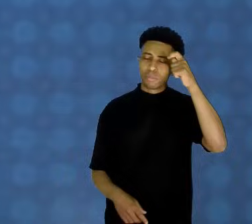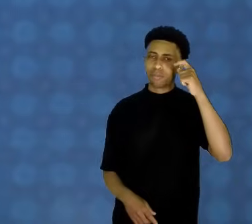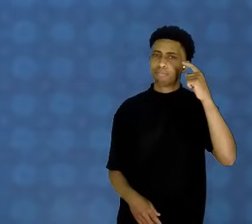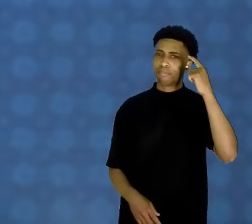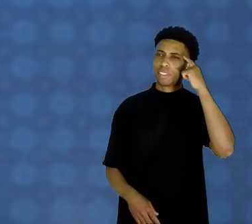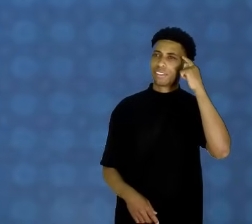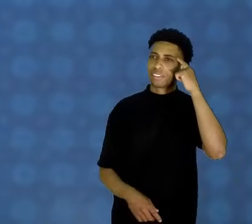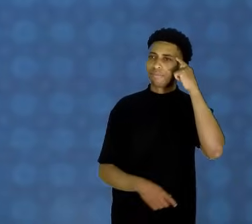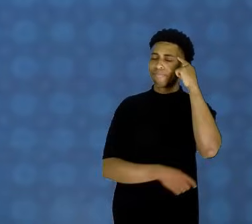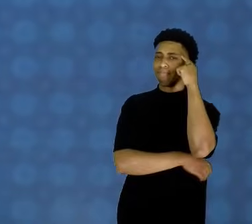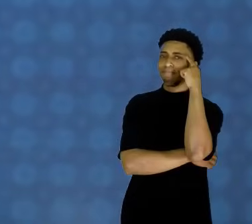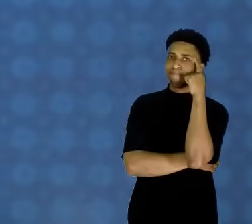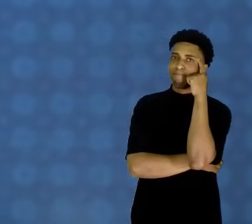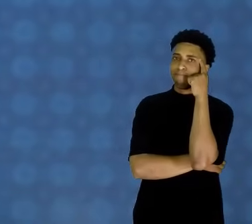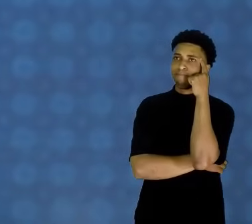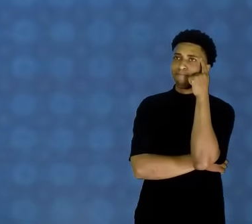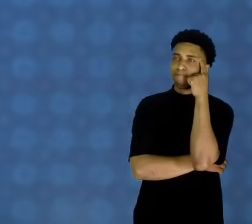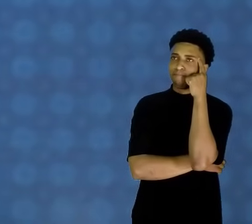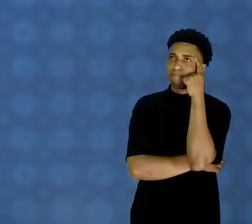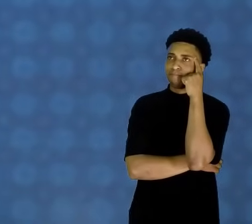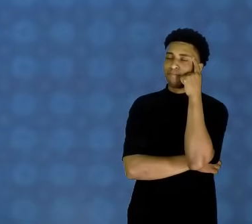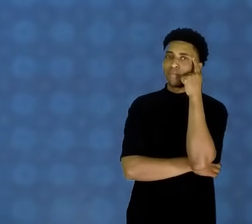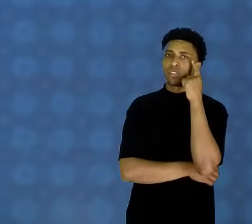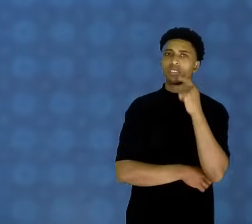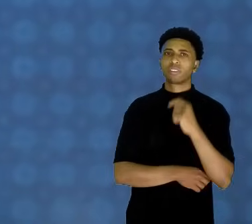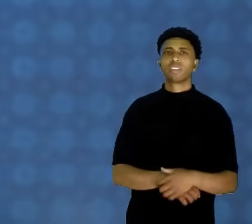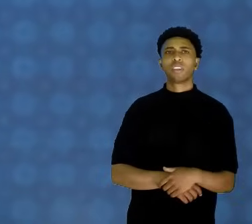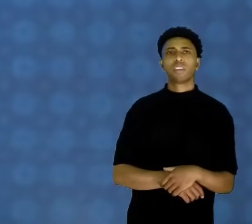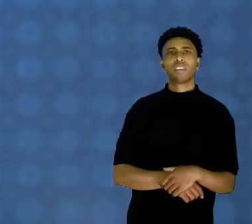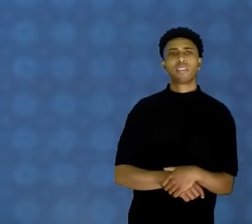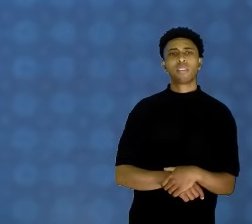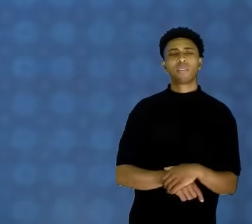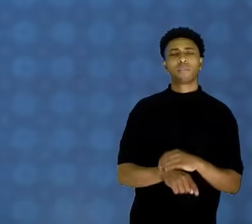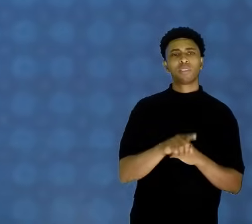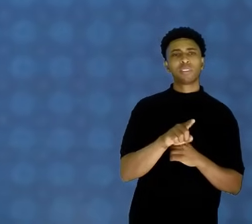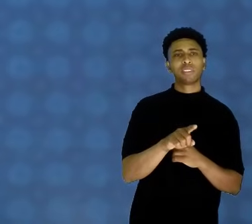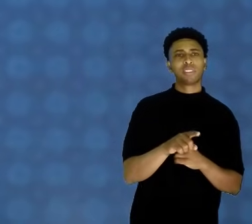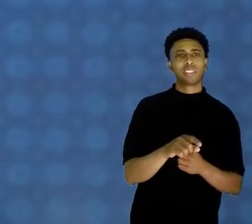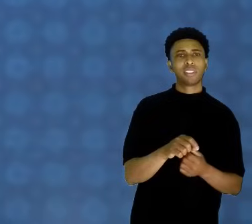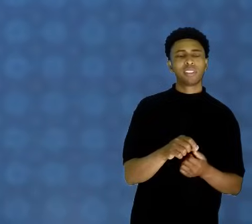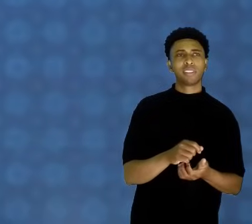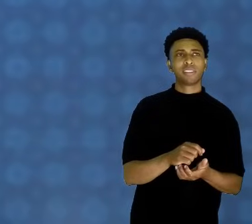sua. Você não pode abrir mão do que tem que